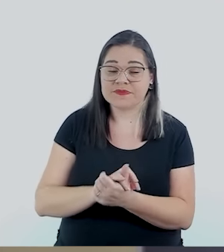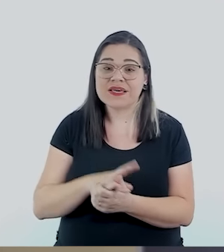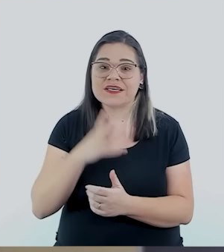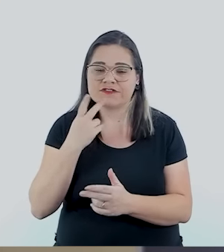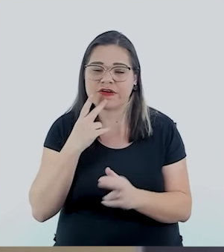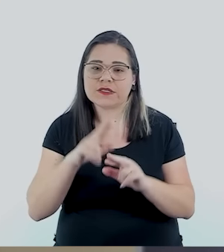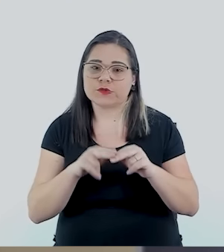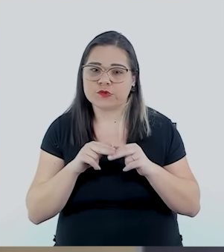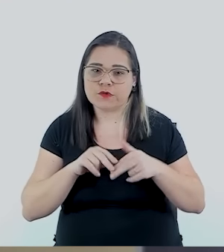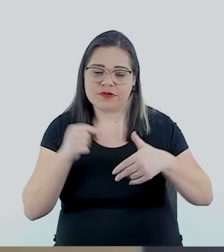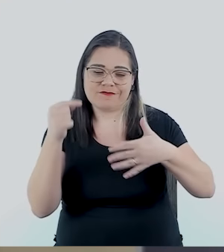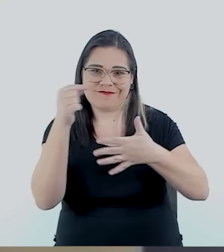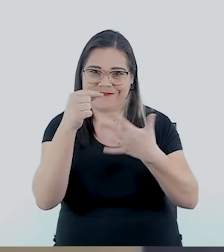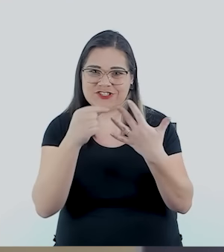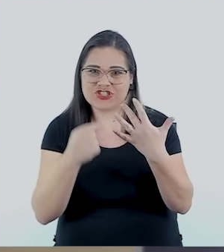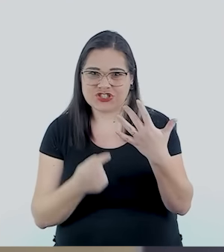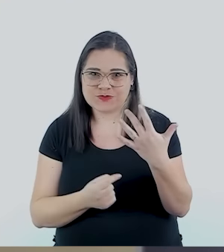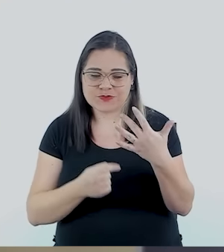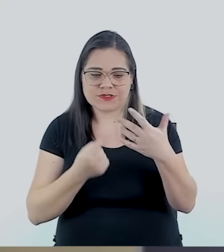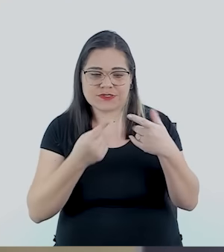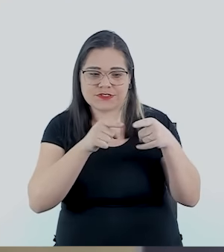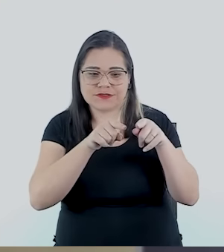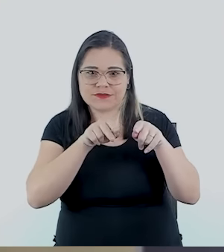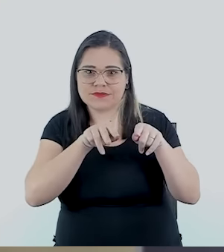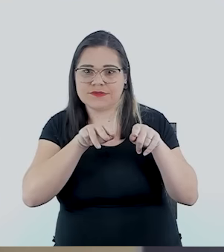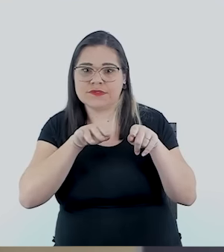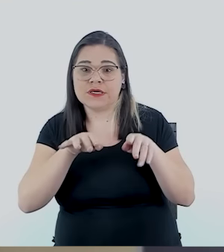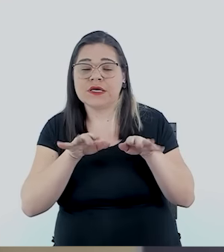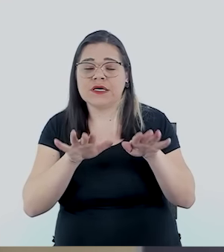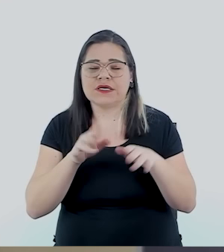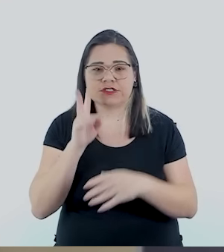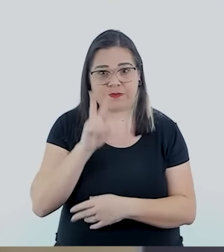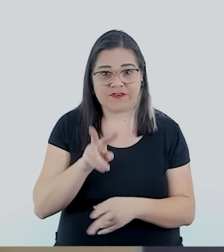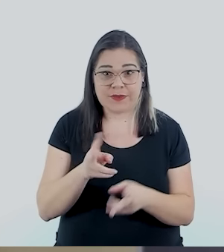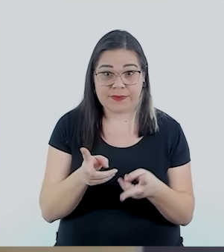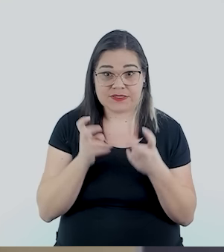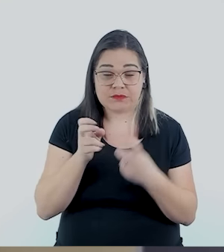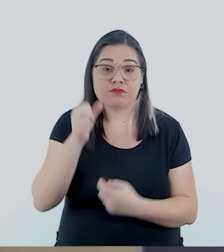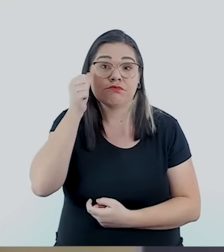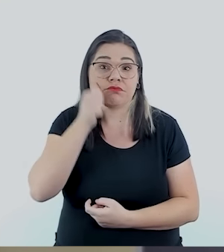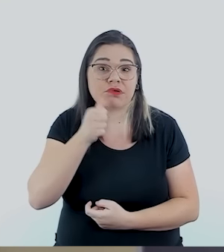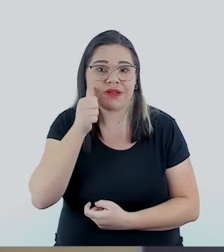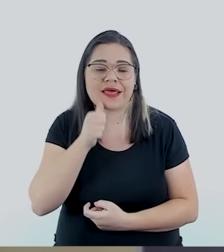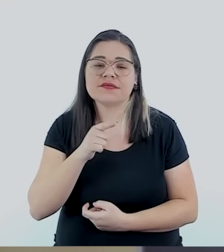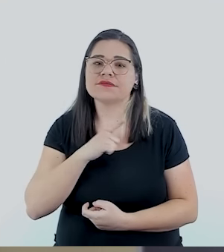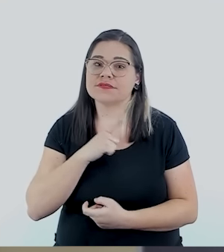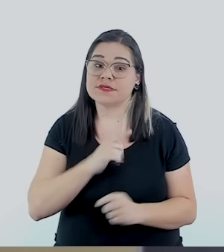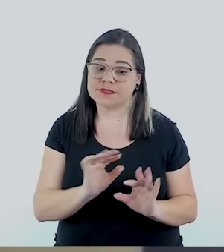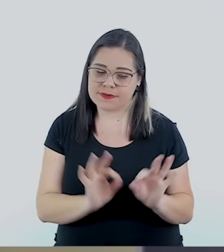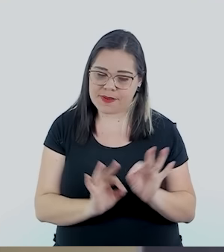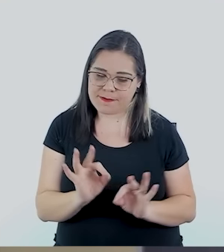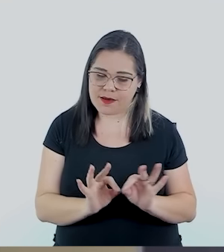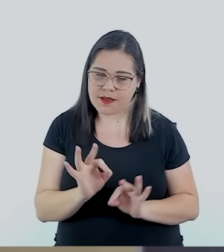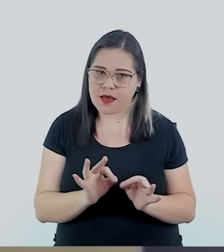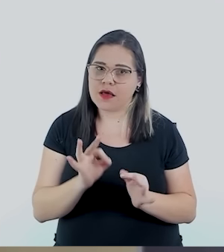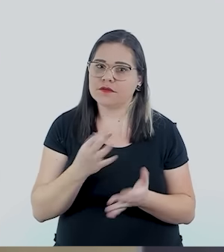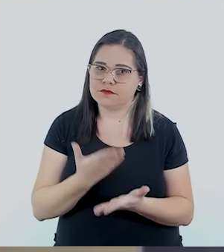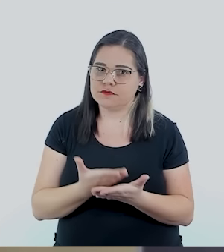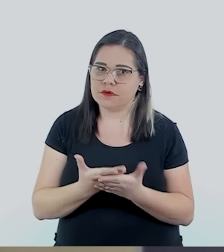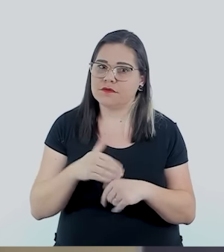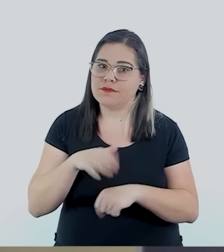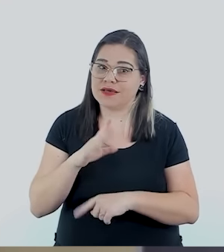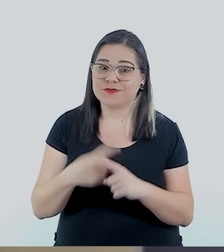interseccionalidades e quando olhamos pras estatísticas a gente vê que mulheres por exemplo Elas têm se preparado muito mais porque o caminho é